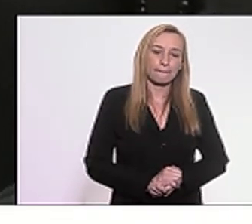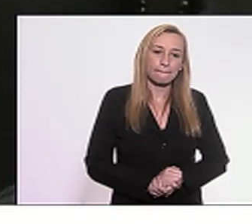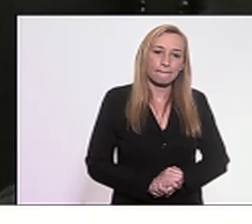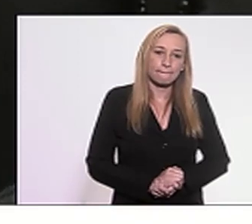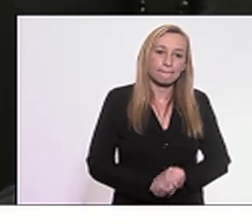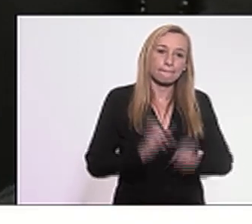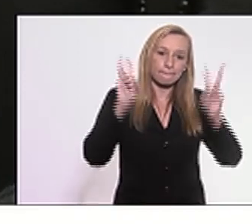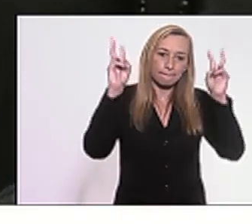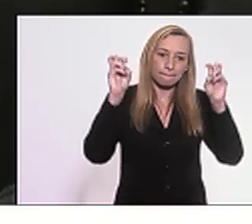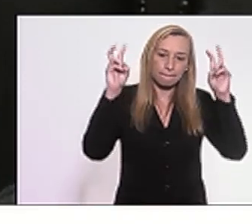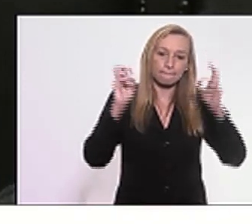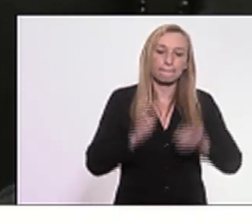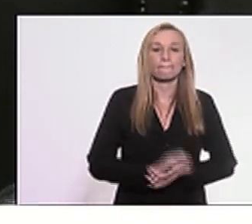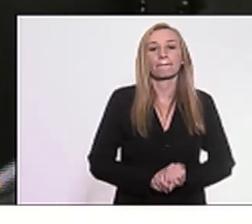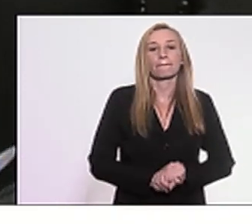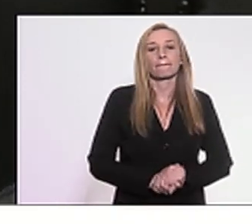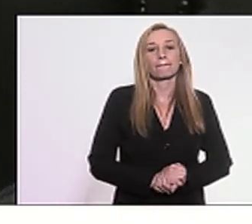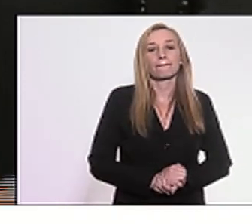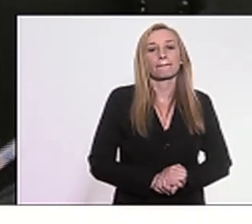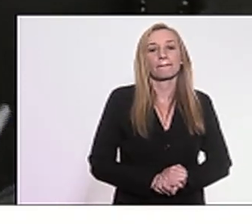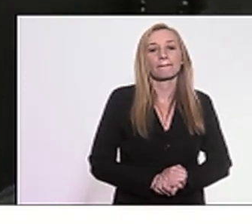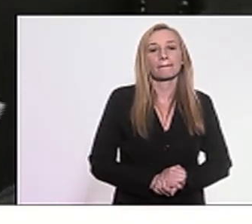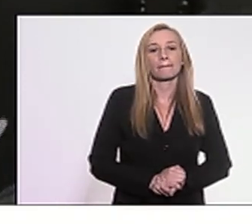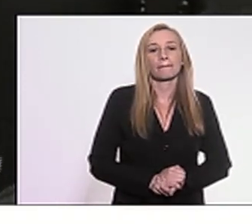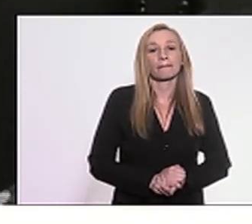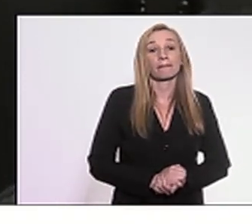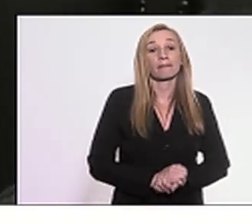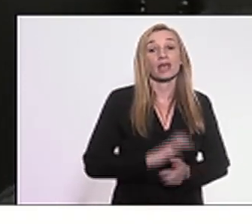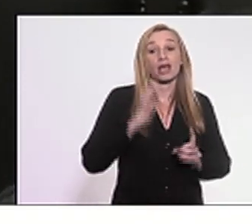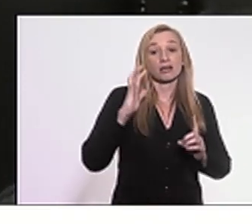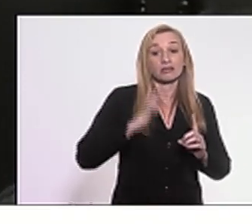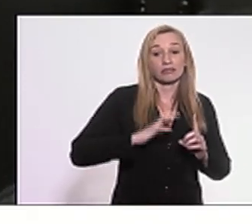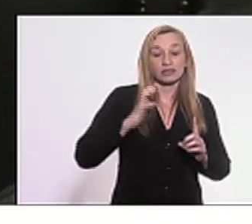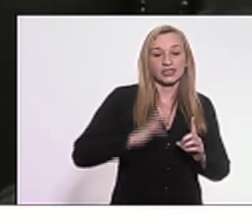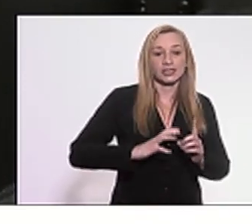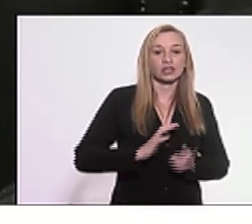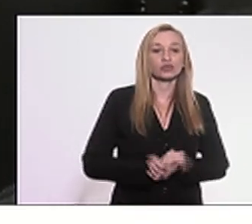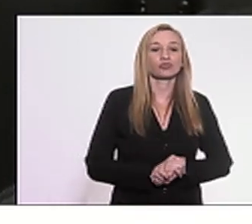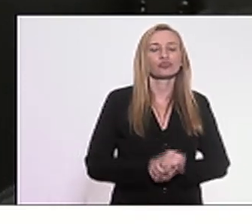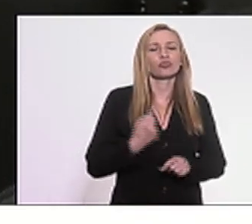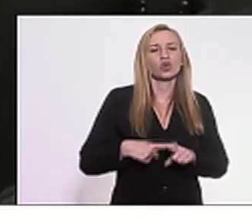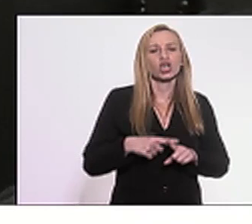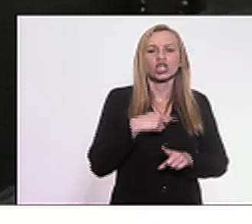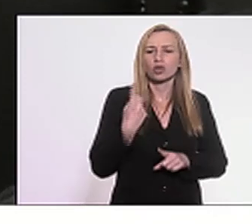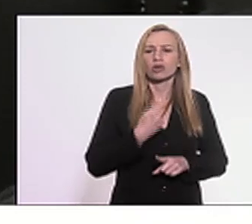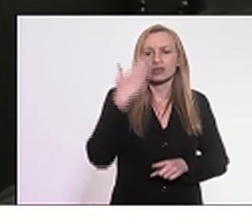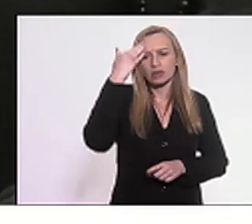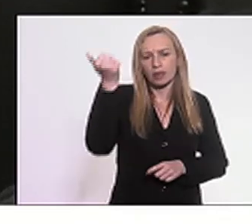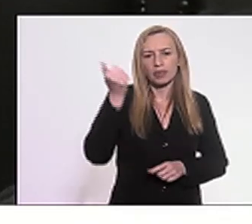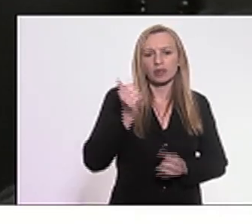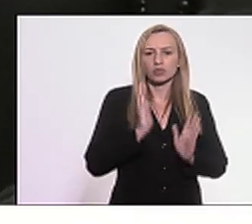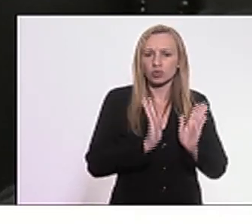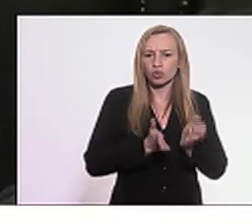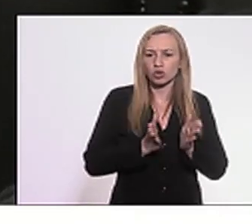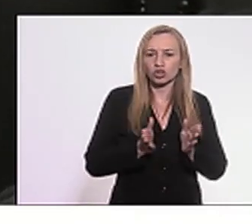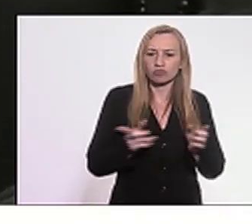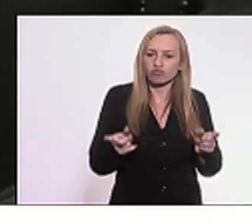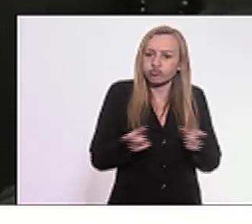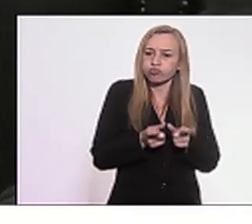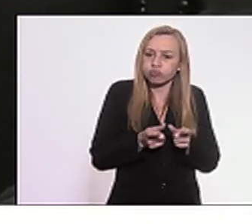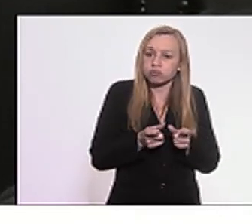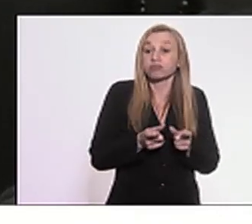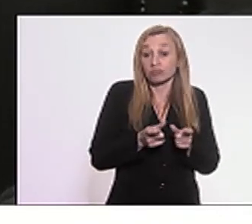essa questão do combate ao assédio moral. Porque nós sabemos que o nosso efetivo hoje é pequeno,